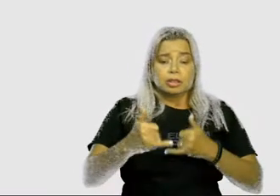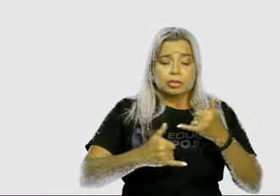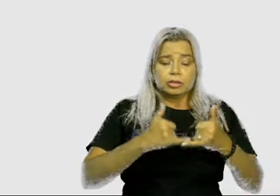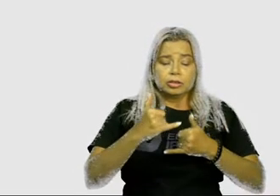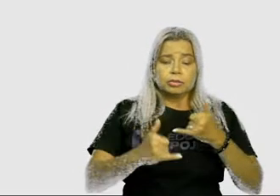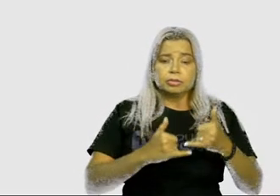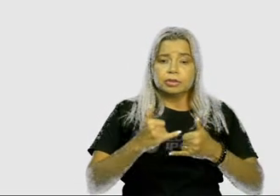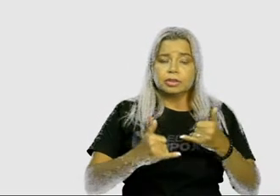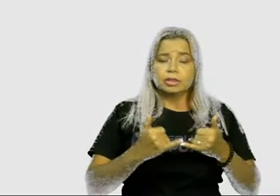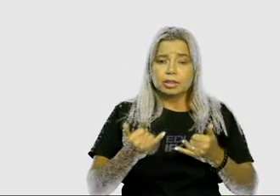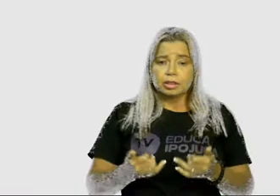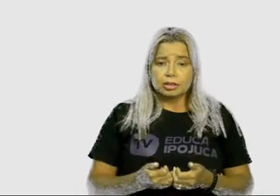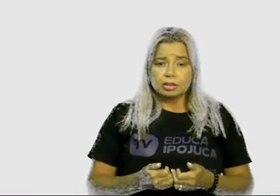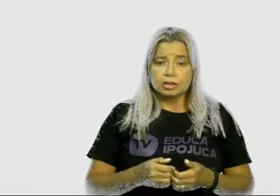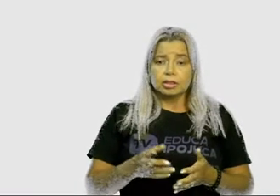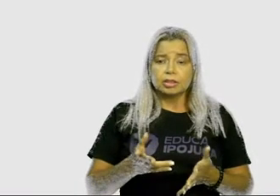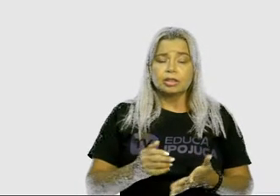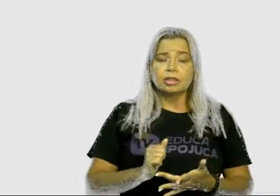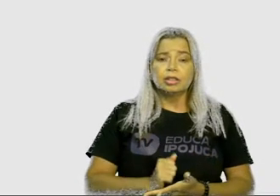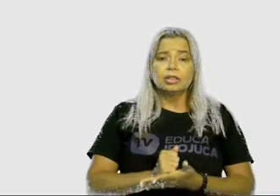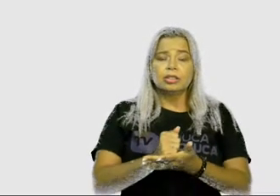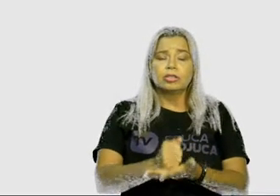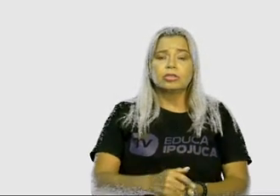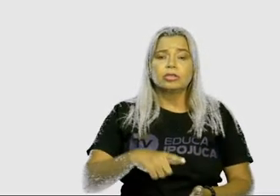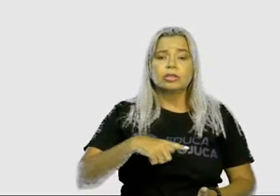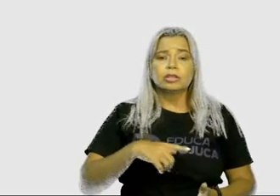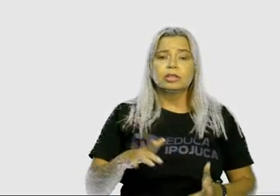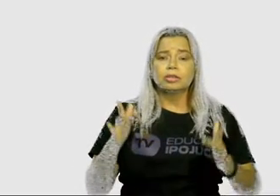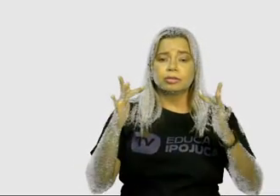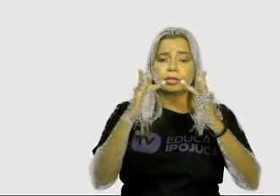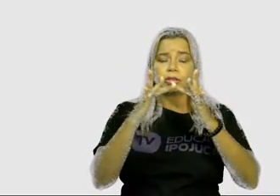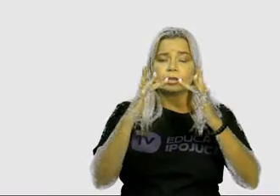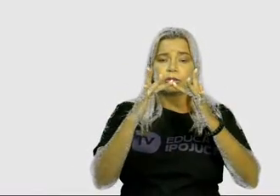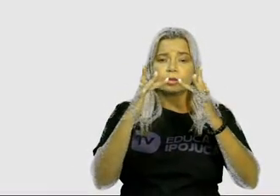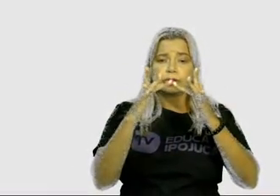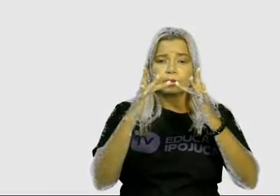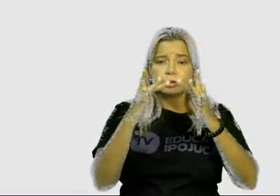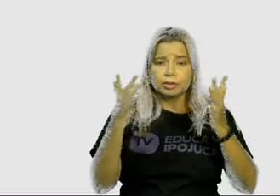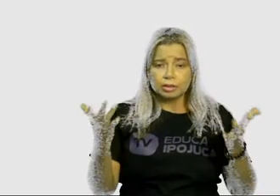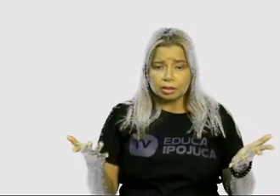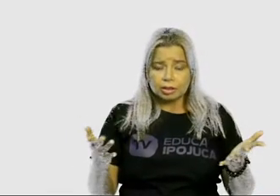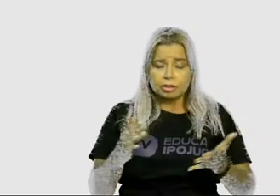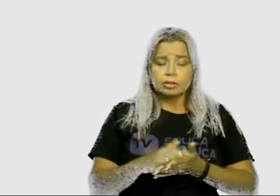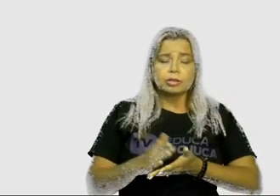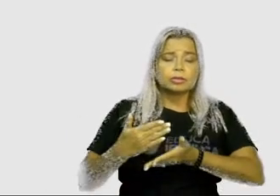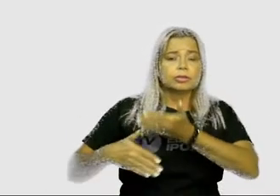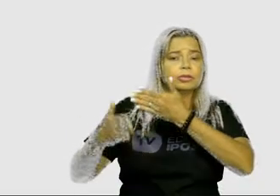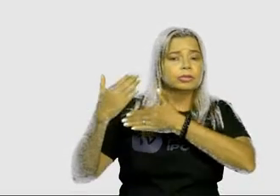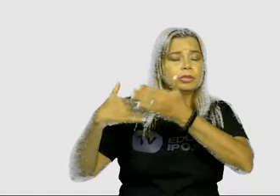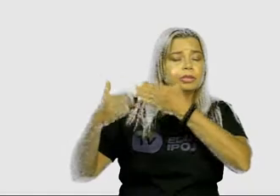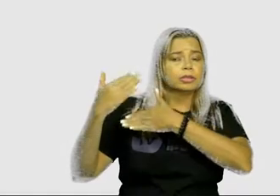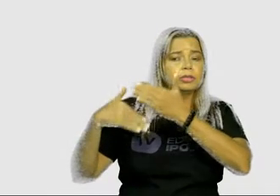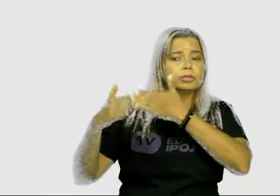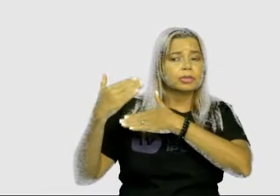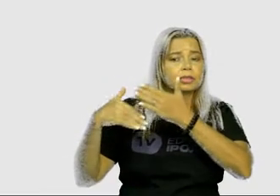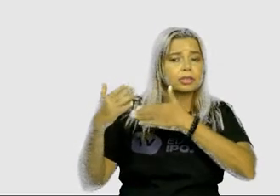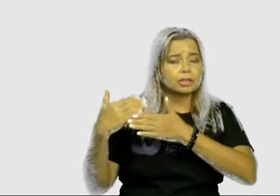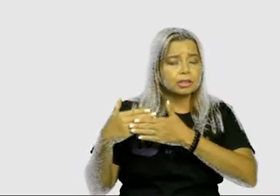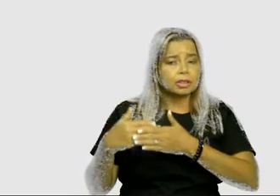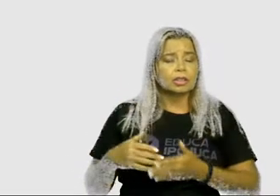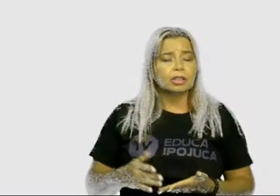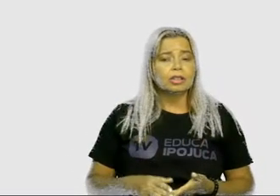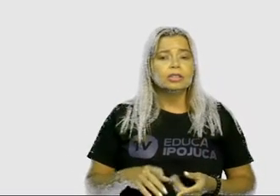com as tradições, os antepassados e outras percepções, que é onde vem a questão